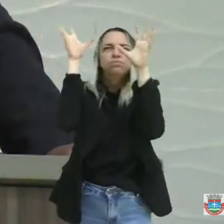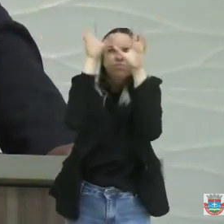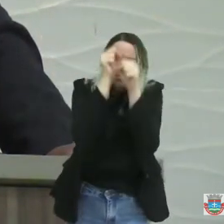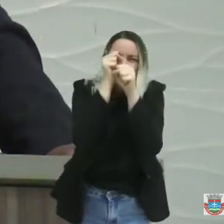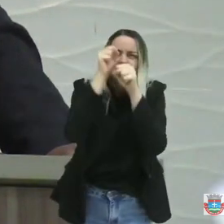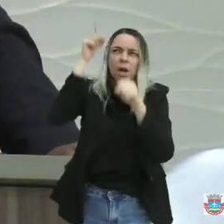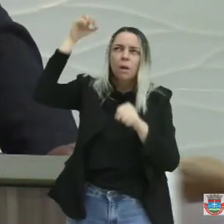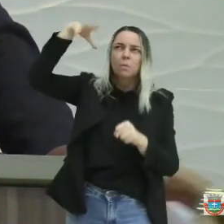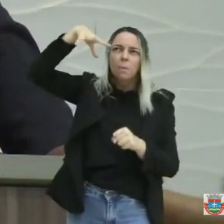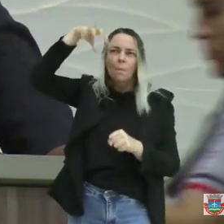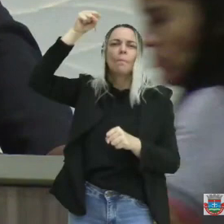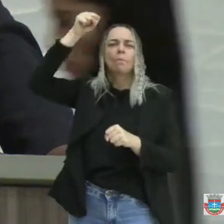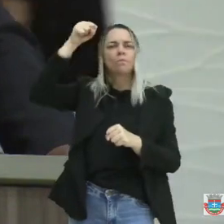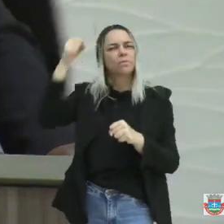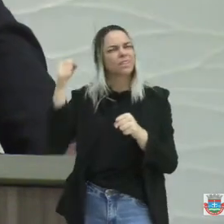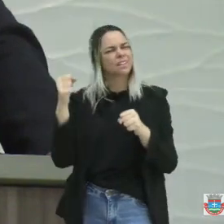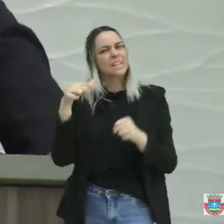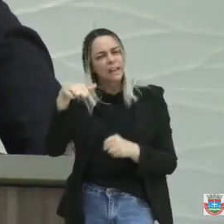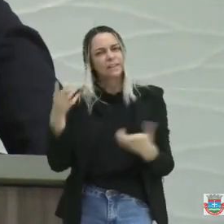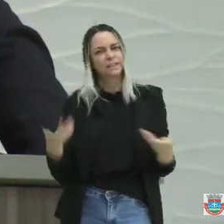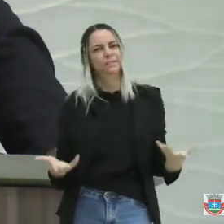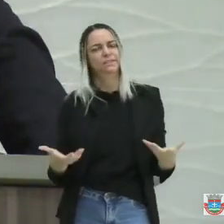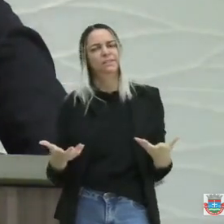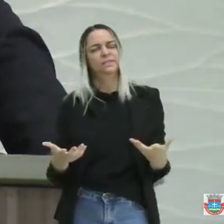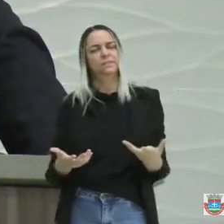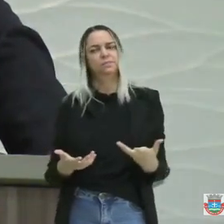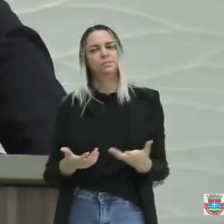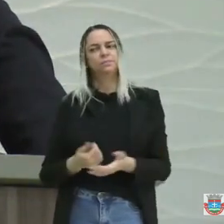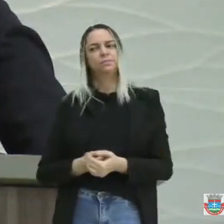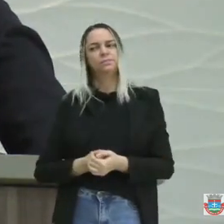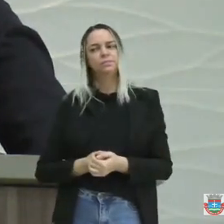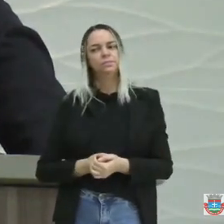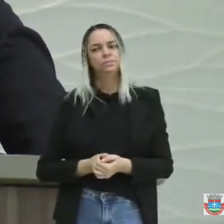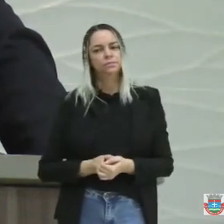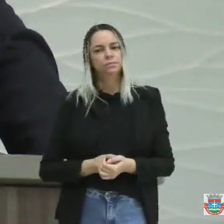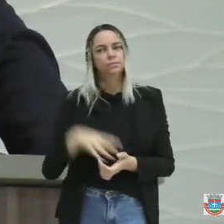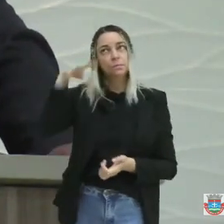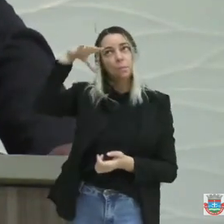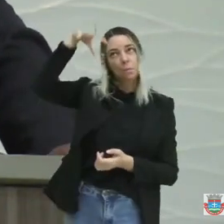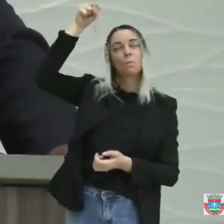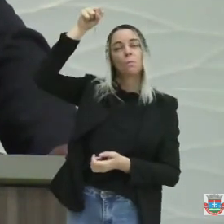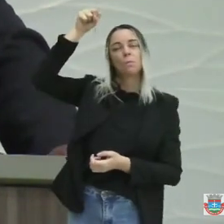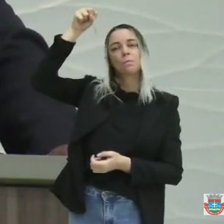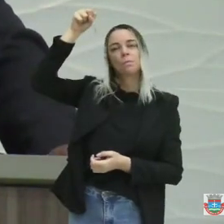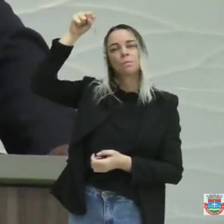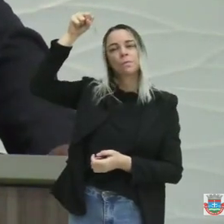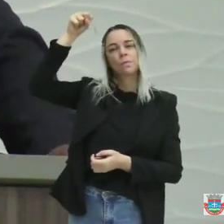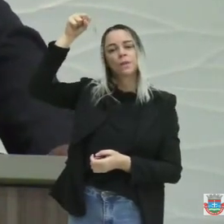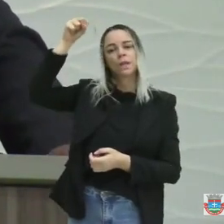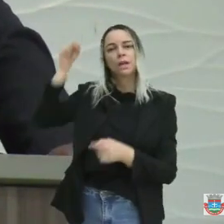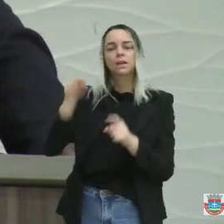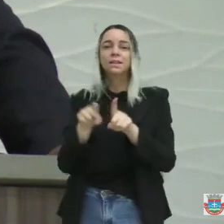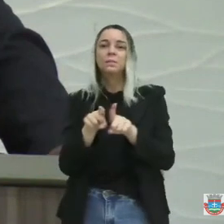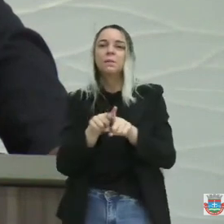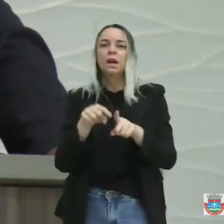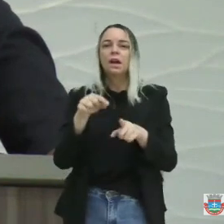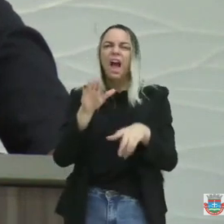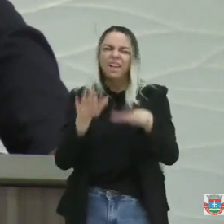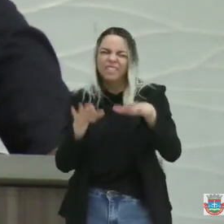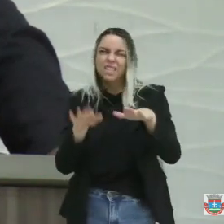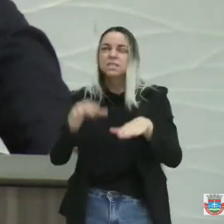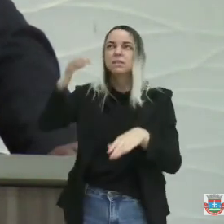apagadas. Aqui tem aquelas que estão queimadas e tem aquelas que vai no descanso. Ela acende e apaga, acende e